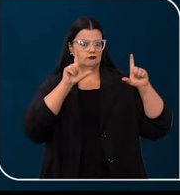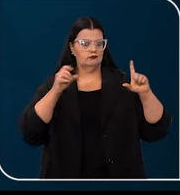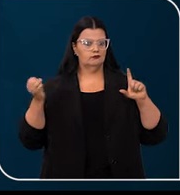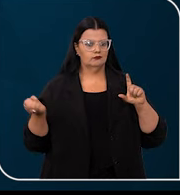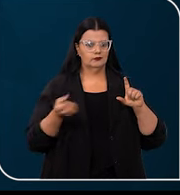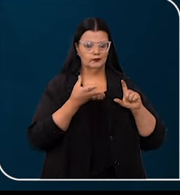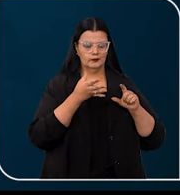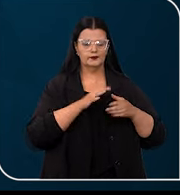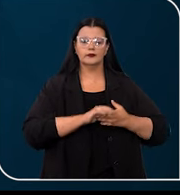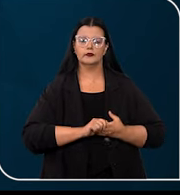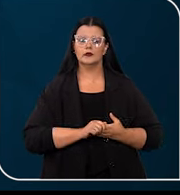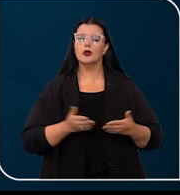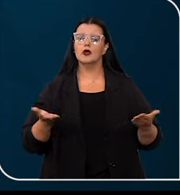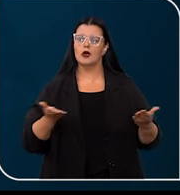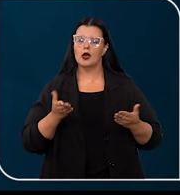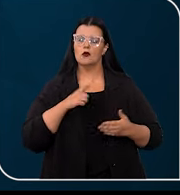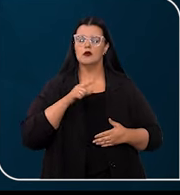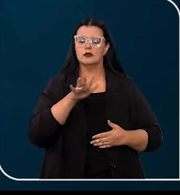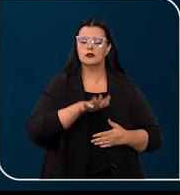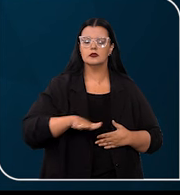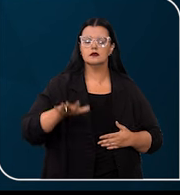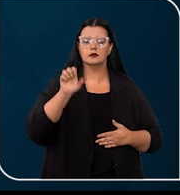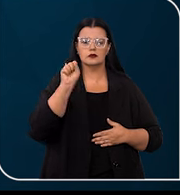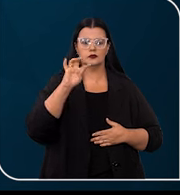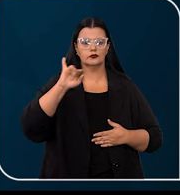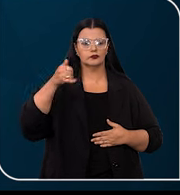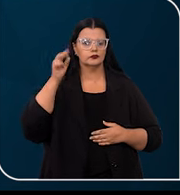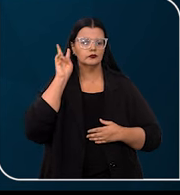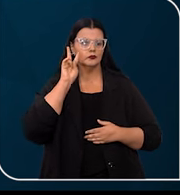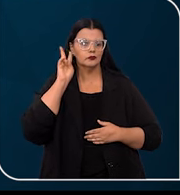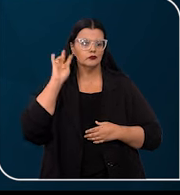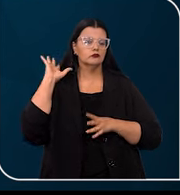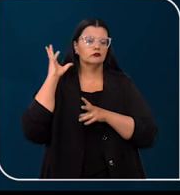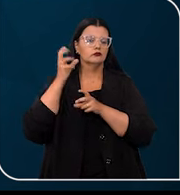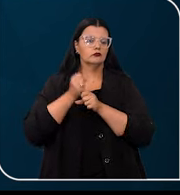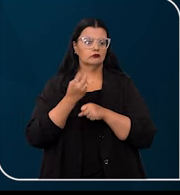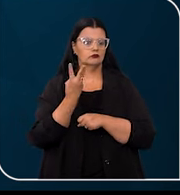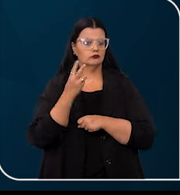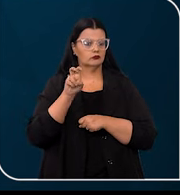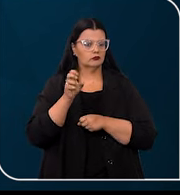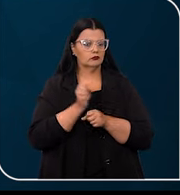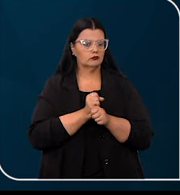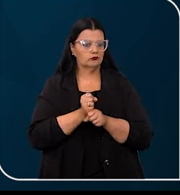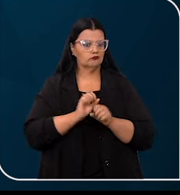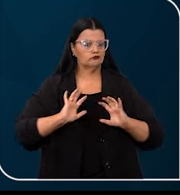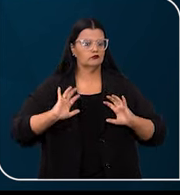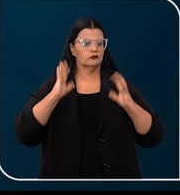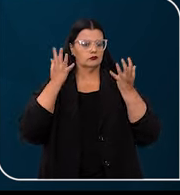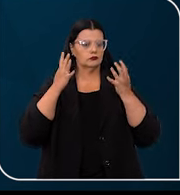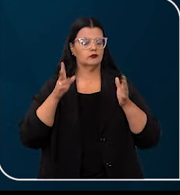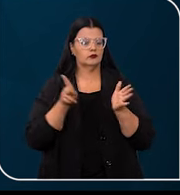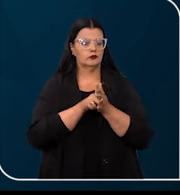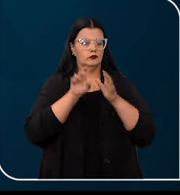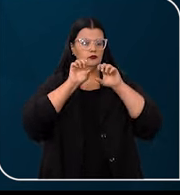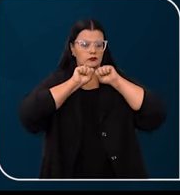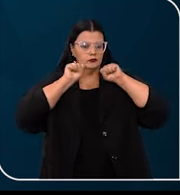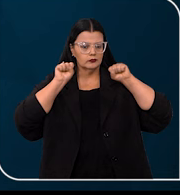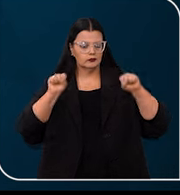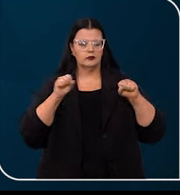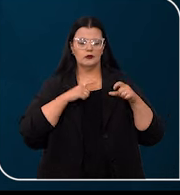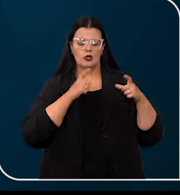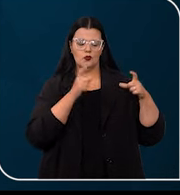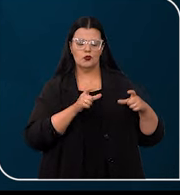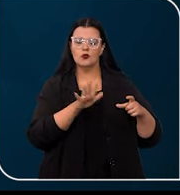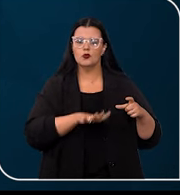nova agora ele é o espaço STJ memória em comemoração aos 35 anos do tribunal o